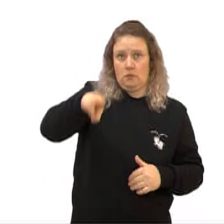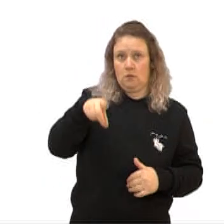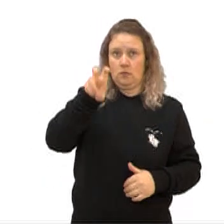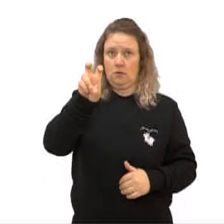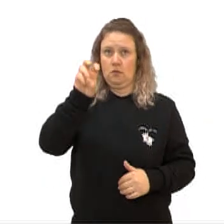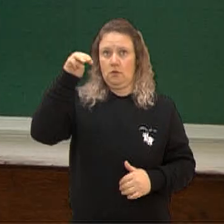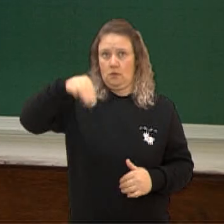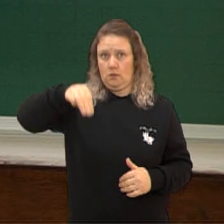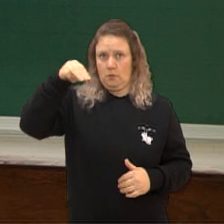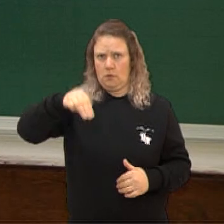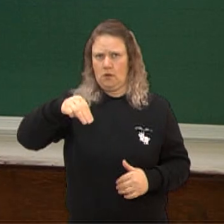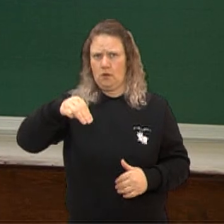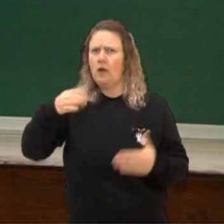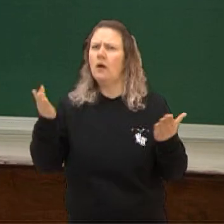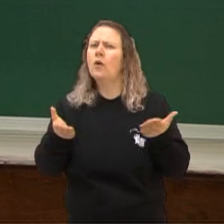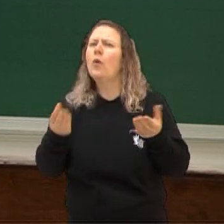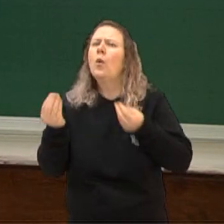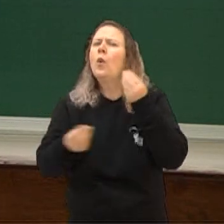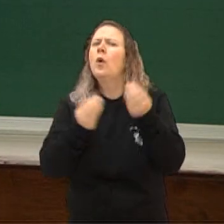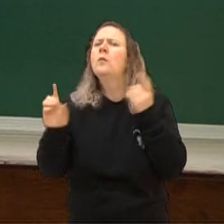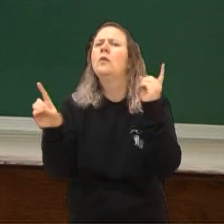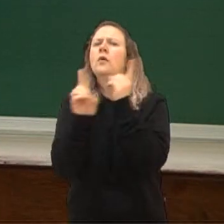como é que o professor conseguiu chegar lá?